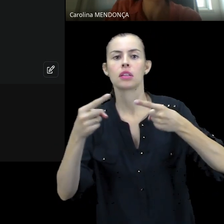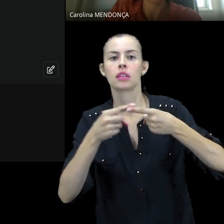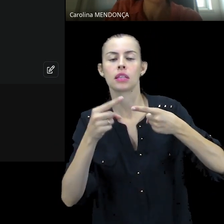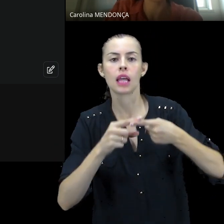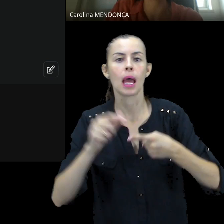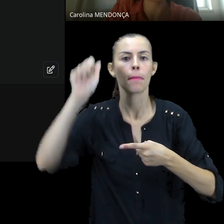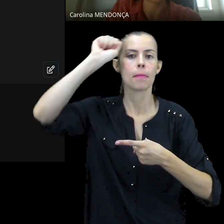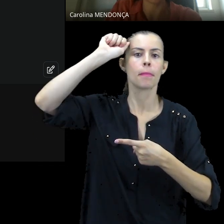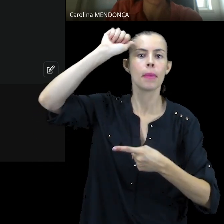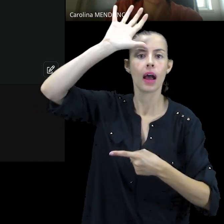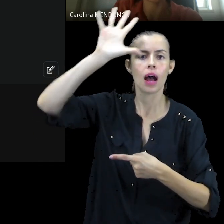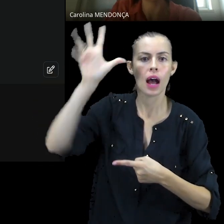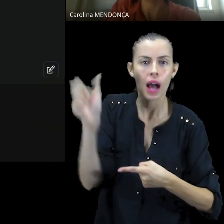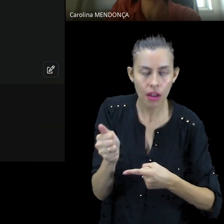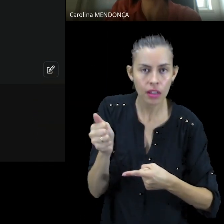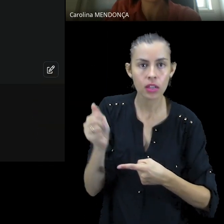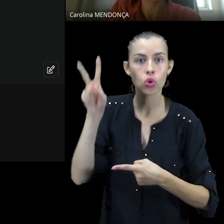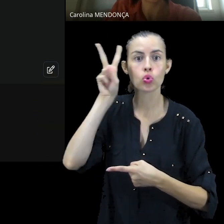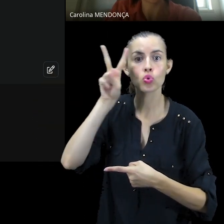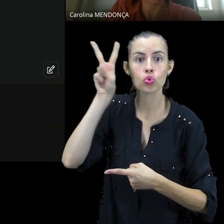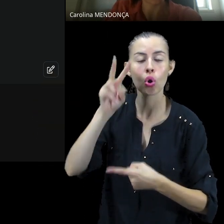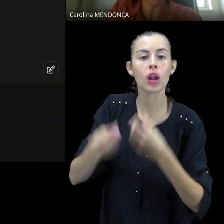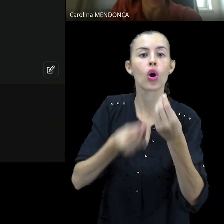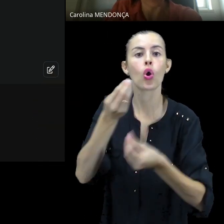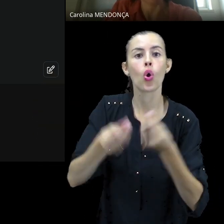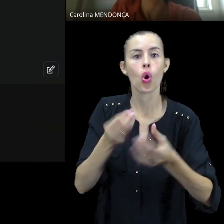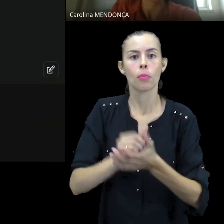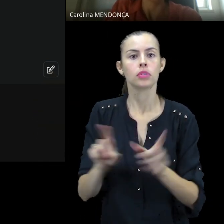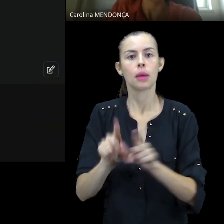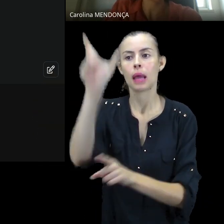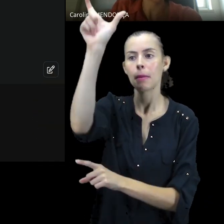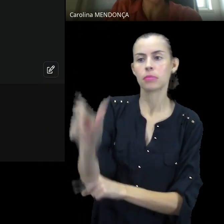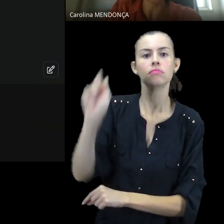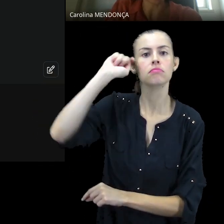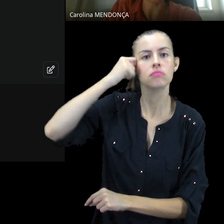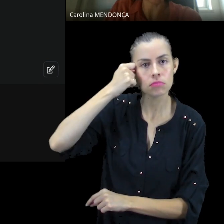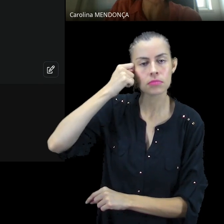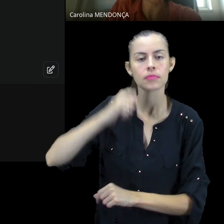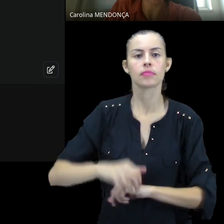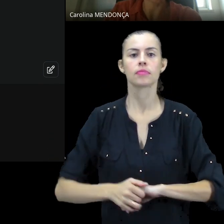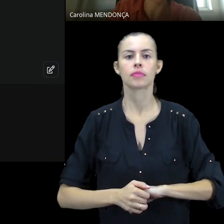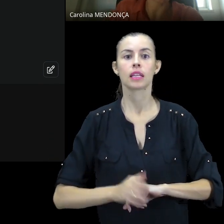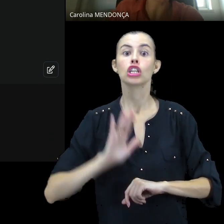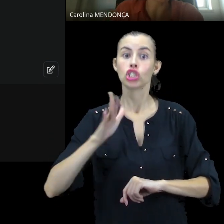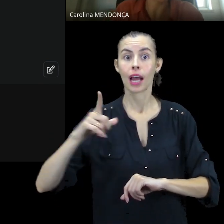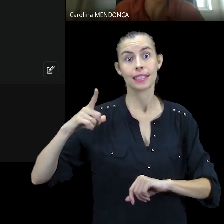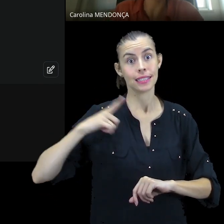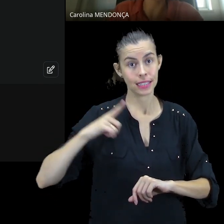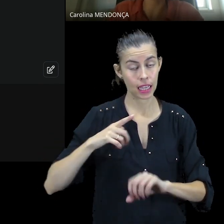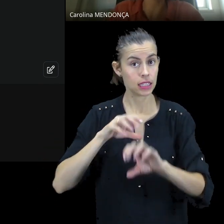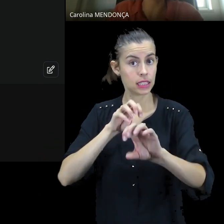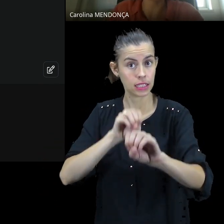de conhecimentos de matriz africana e que dizem respeito à população negra. E diz também que a adequação dos mecanismos de avaliação